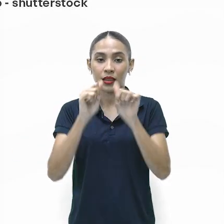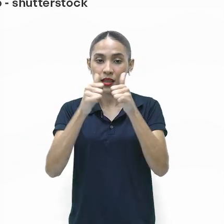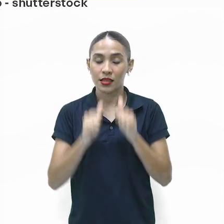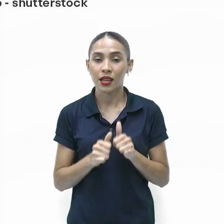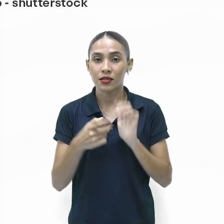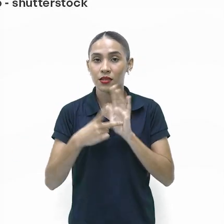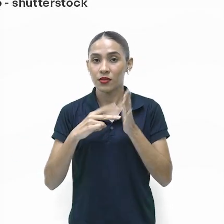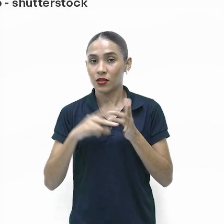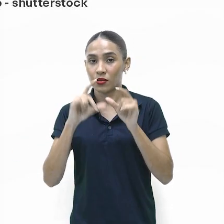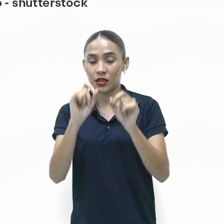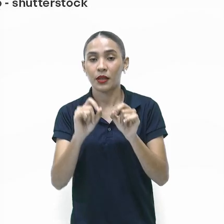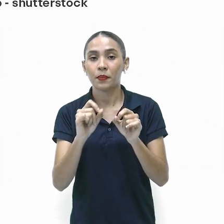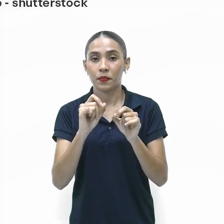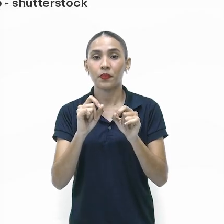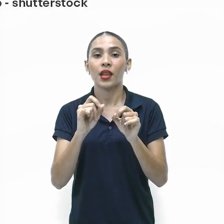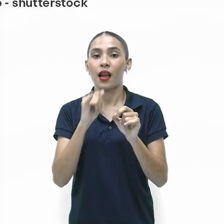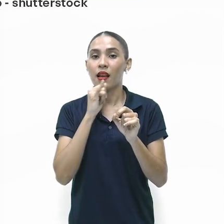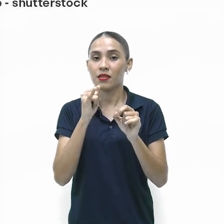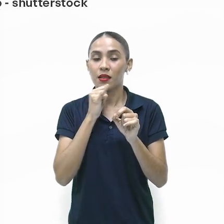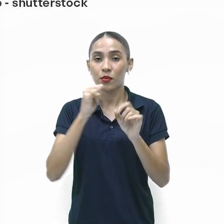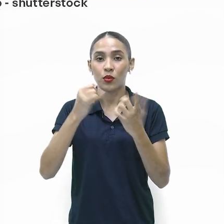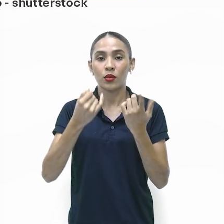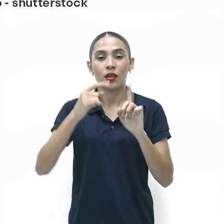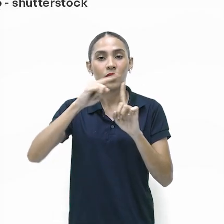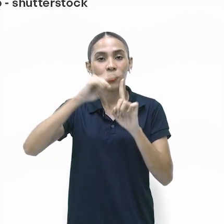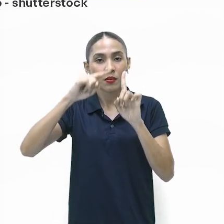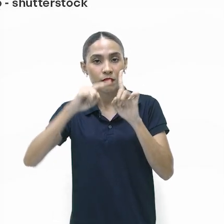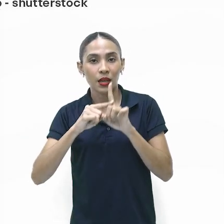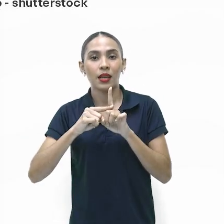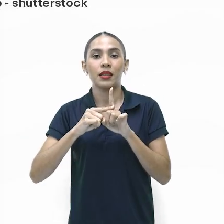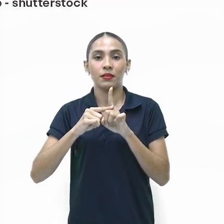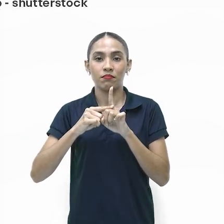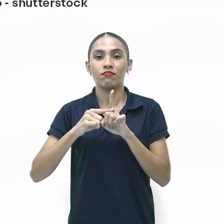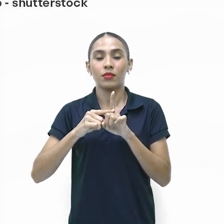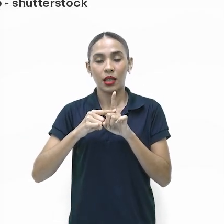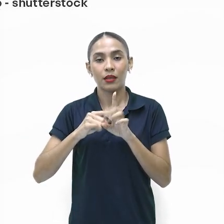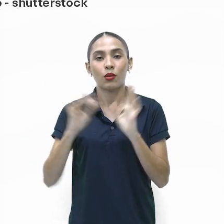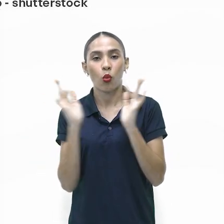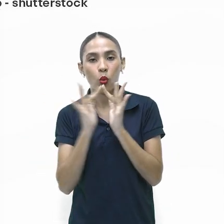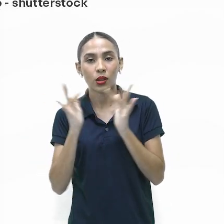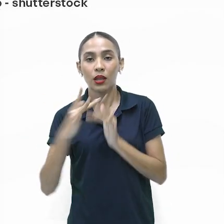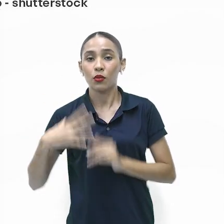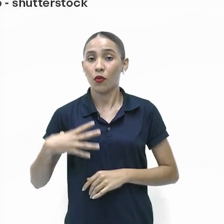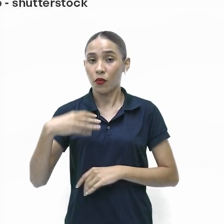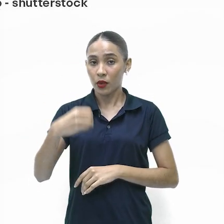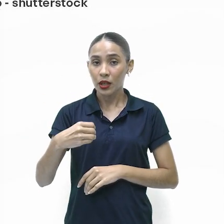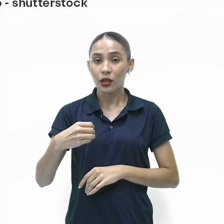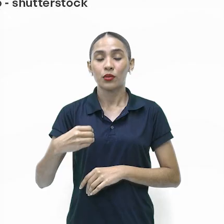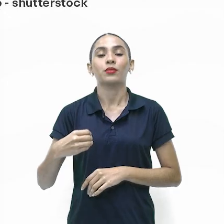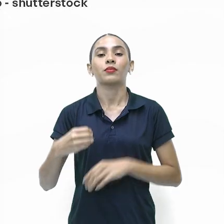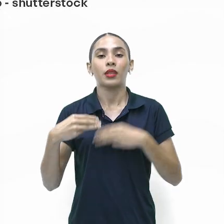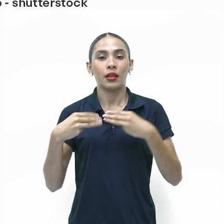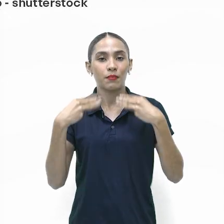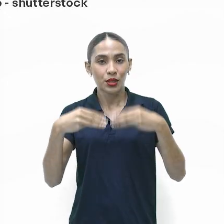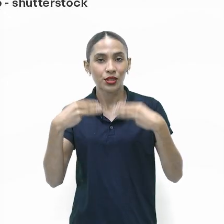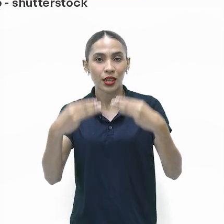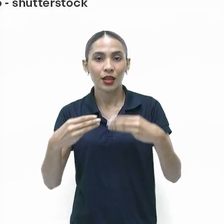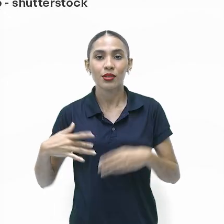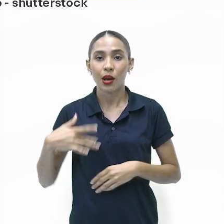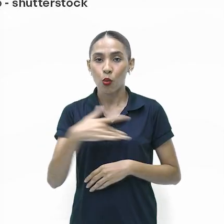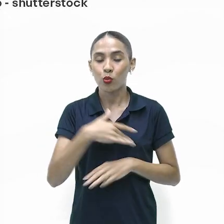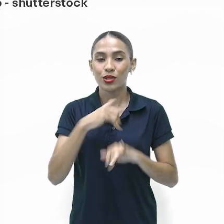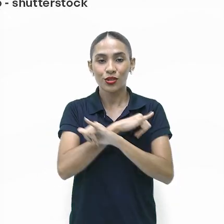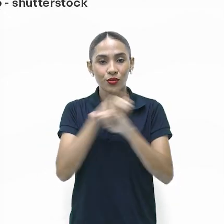foram diagnosticadas, ou seja, que foram transmitidas da mãe, né, grávida para a criança. Esses são os dados do Ministério da